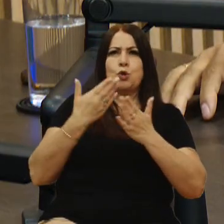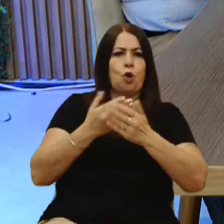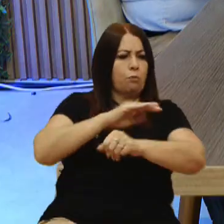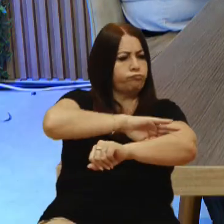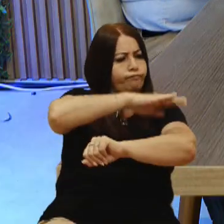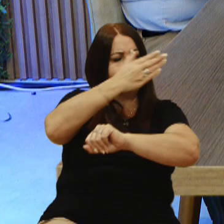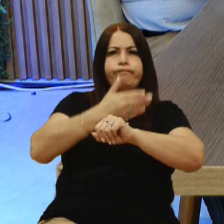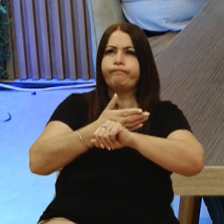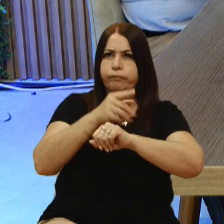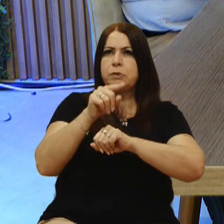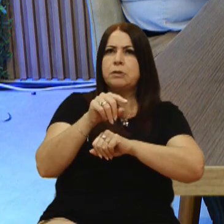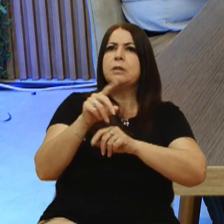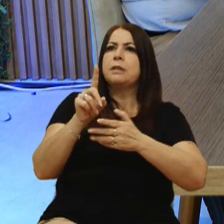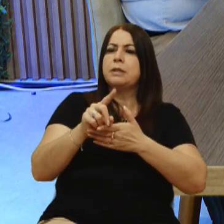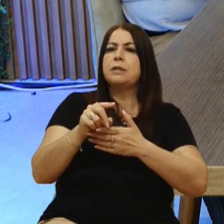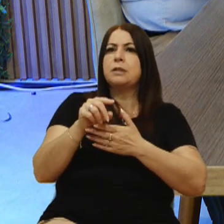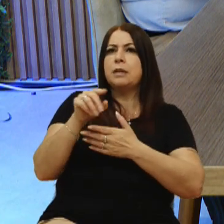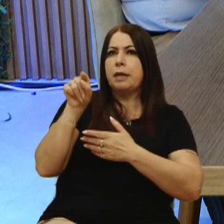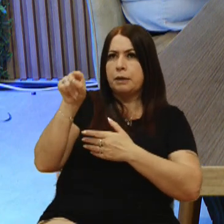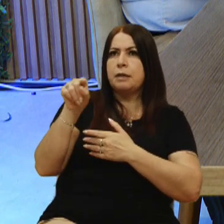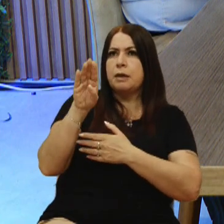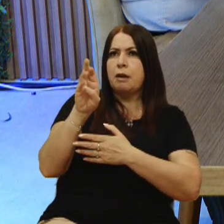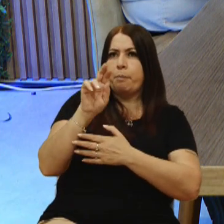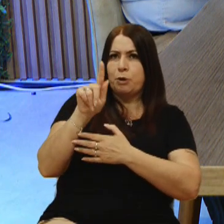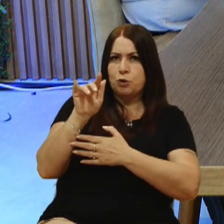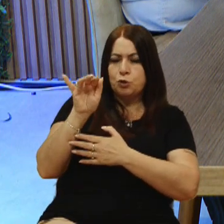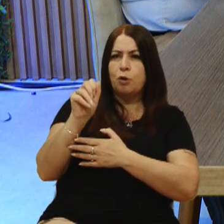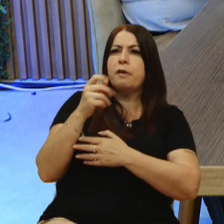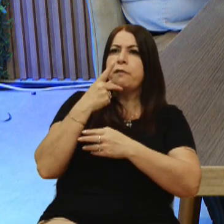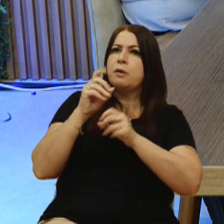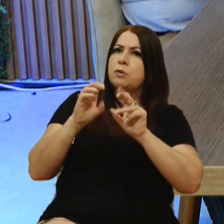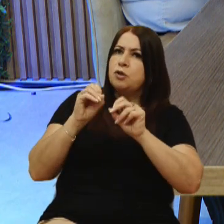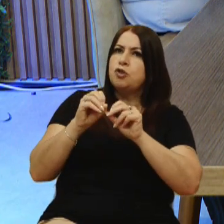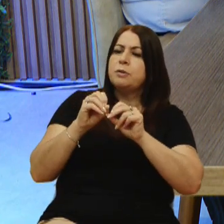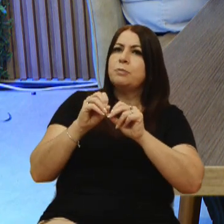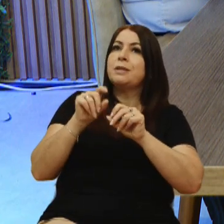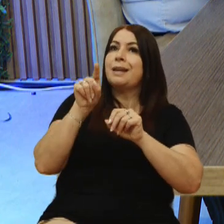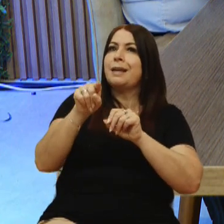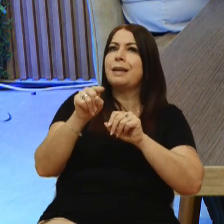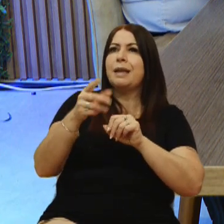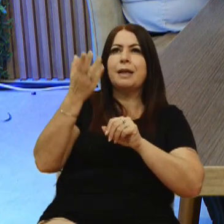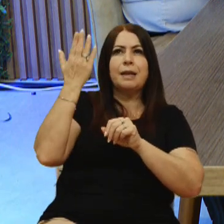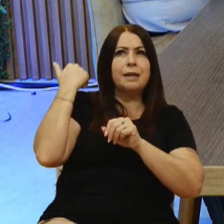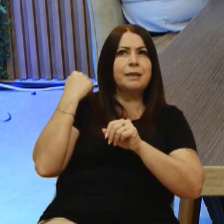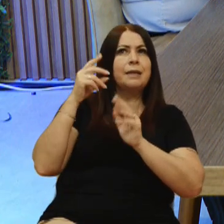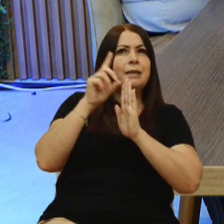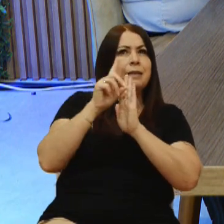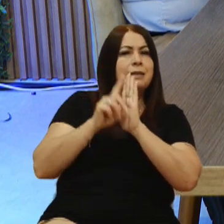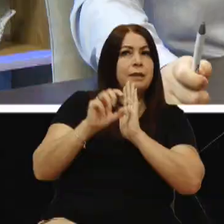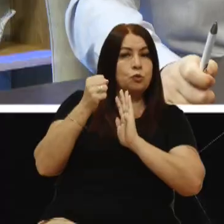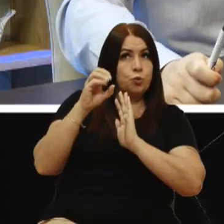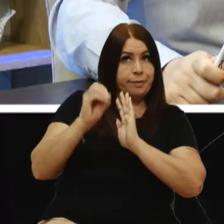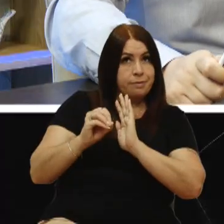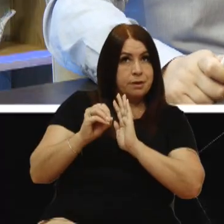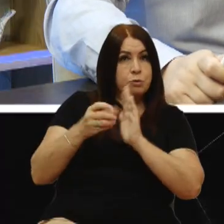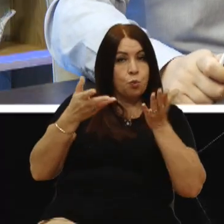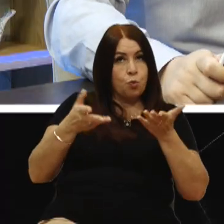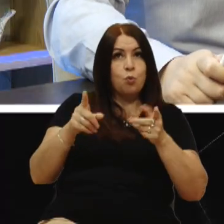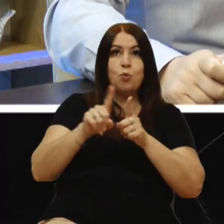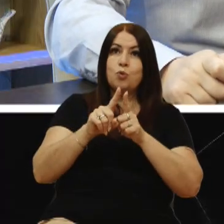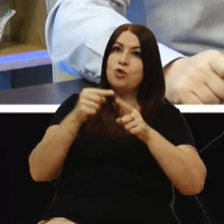O Brizola já falava do ensino da educação em tempo integral lá na década de 80. Hoje a gente